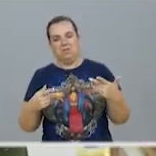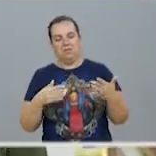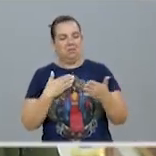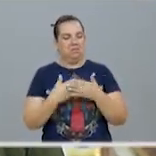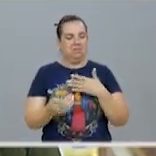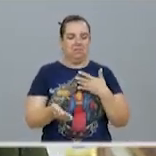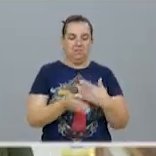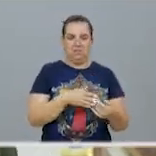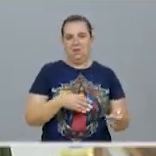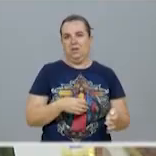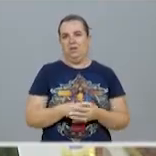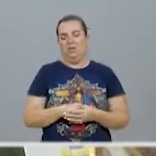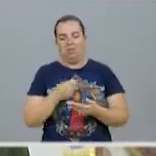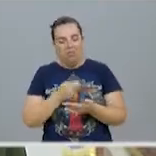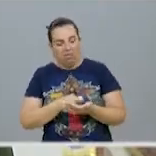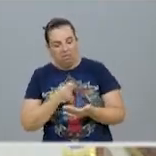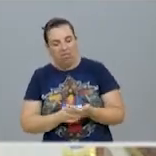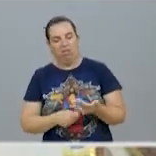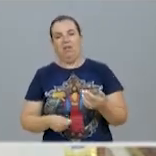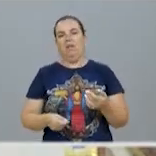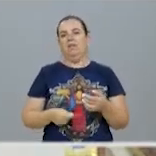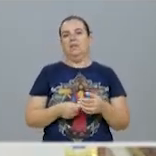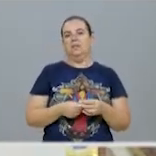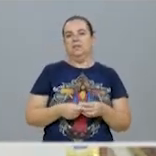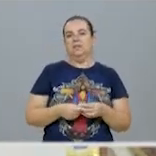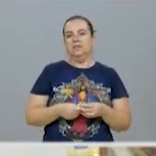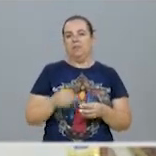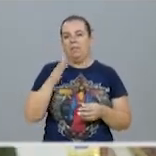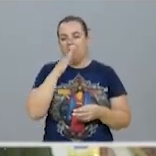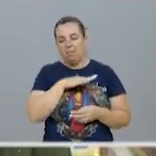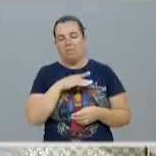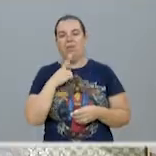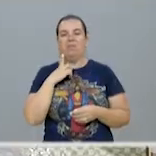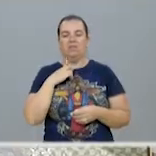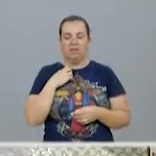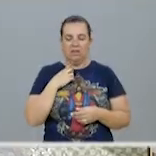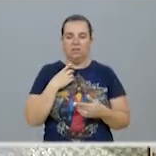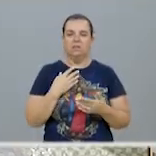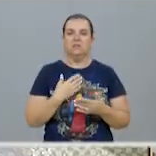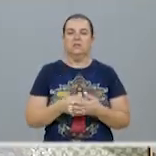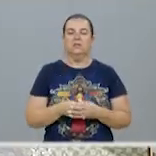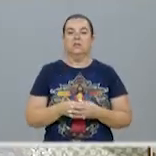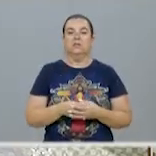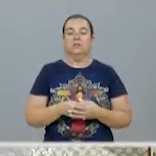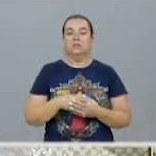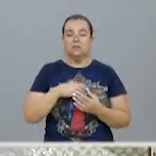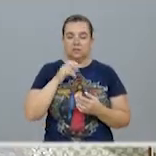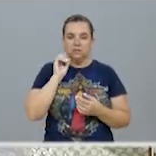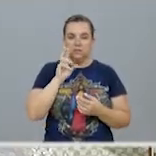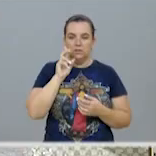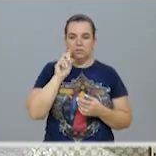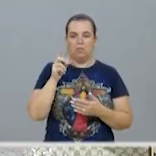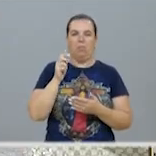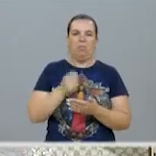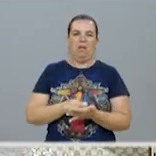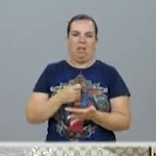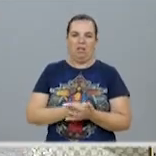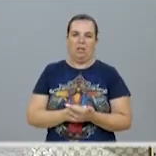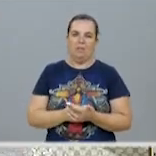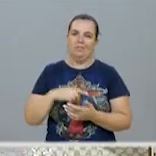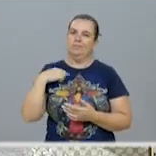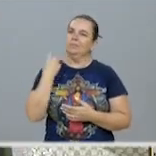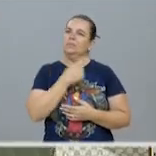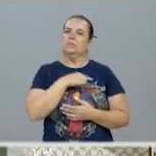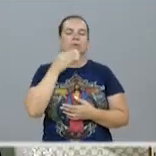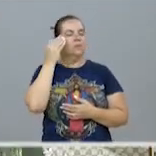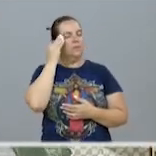odiosa, se a gente vai de má vontade, se a gente vê como só uma obrigação, nós não